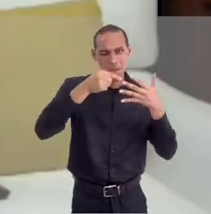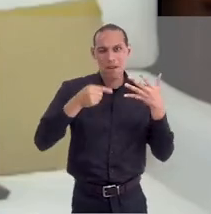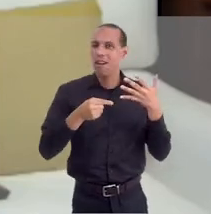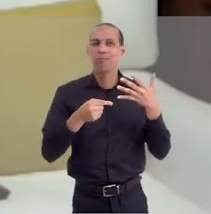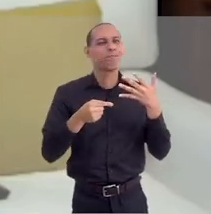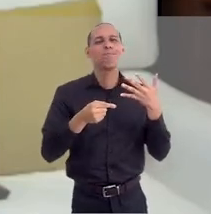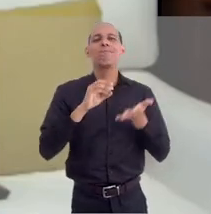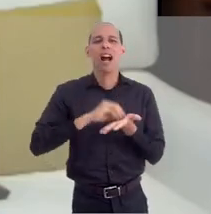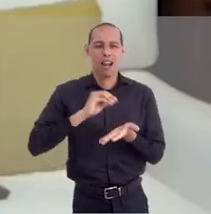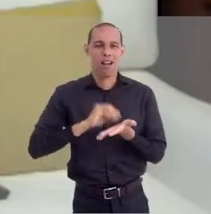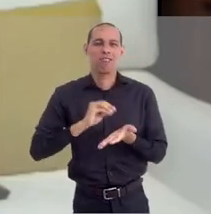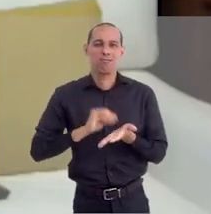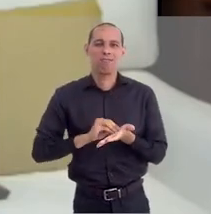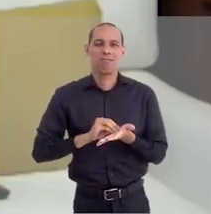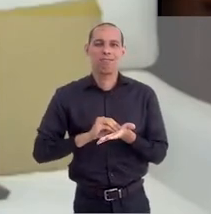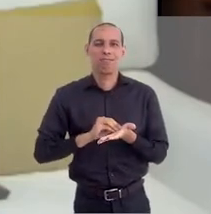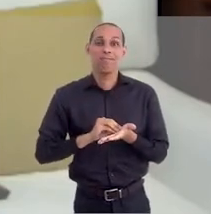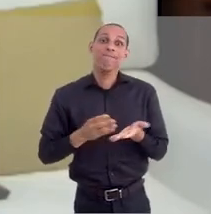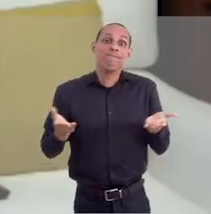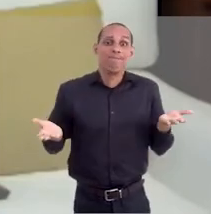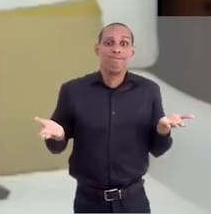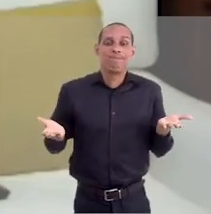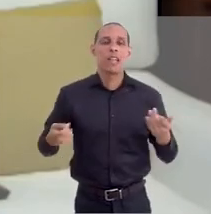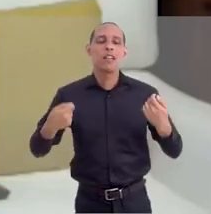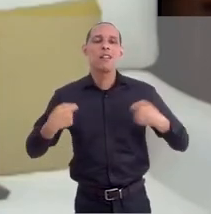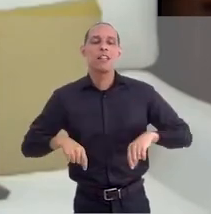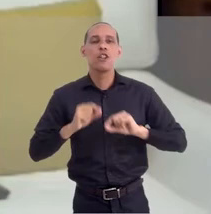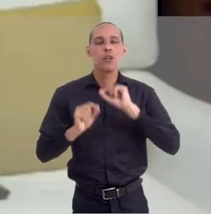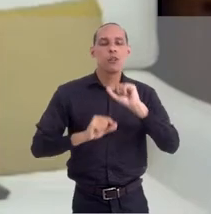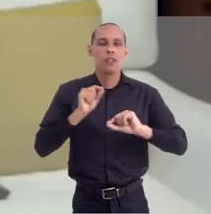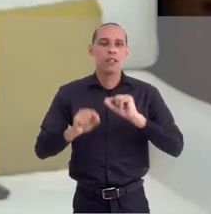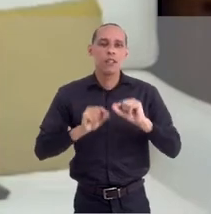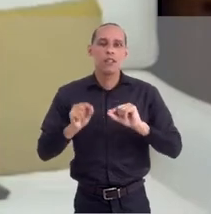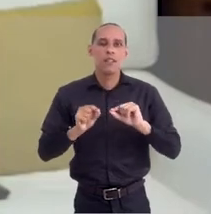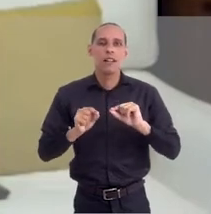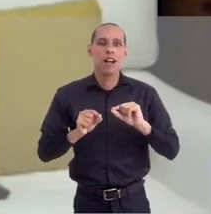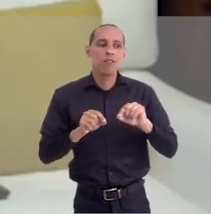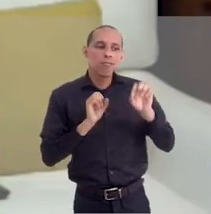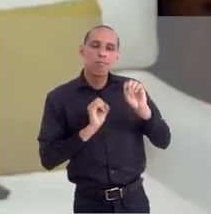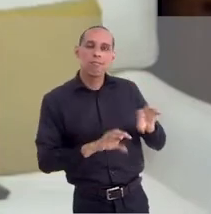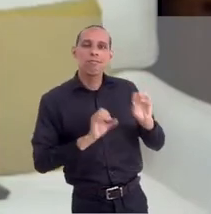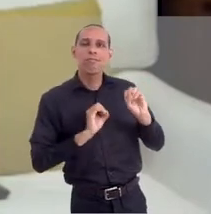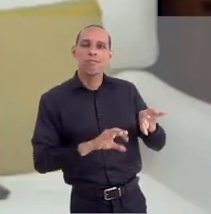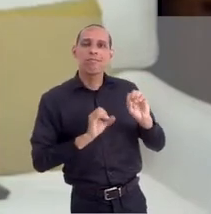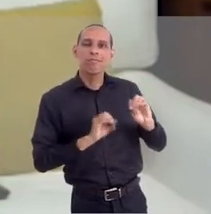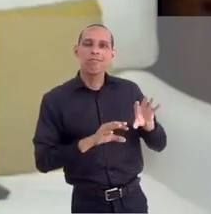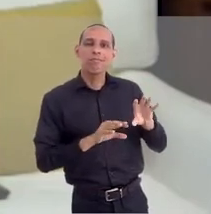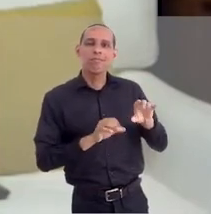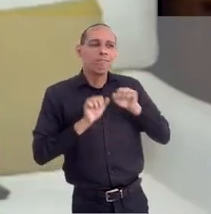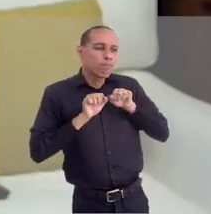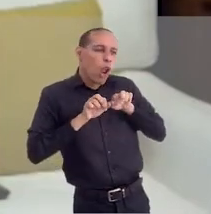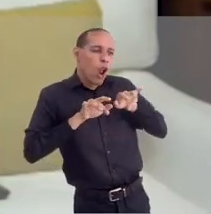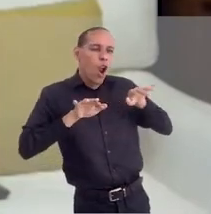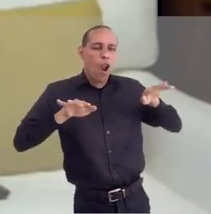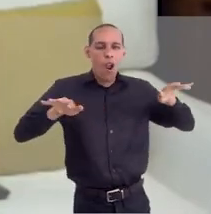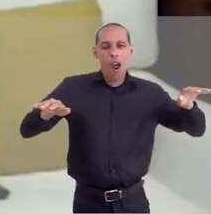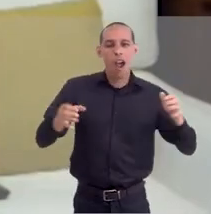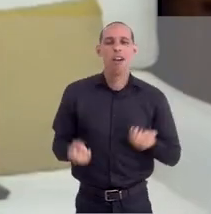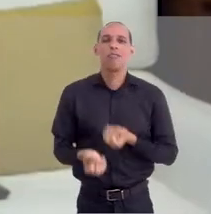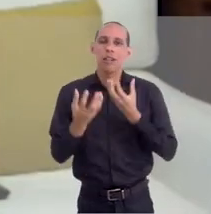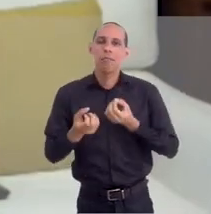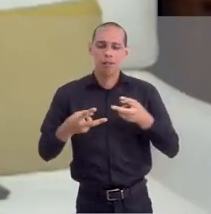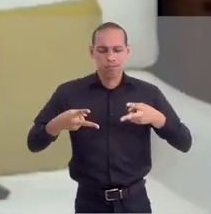os dispositivos da lei. Então, isso exige uma tarefa, primeiro, educativa, né, disseminação